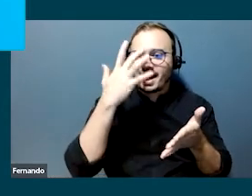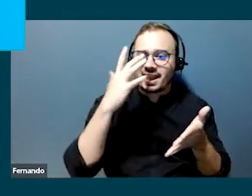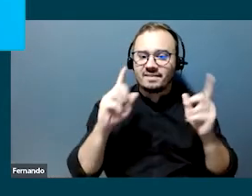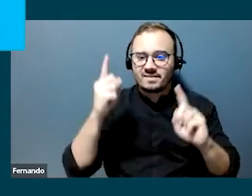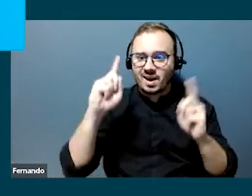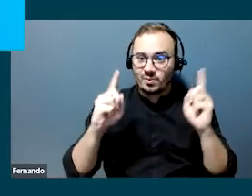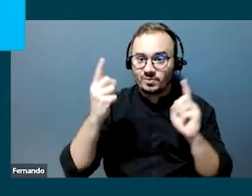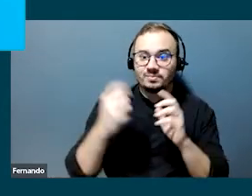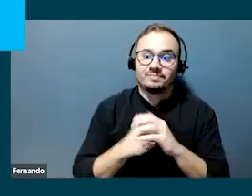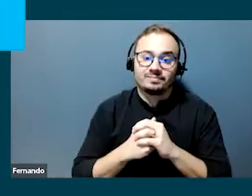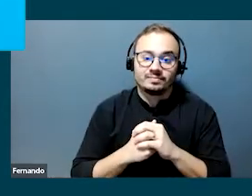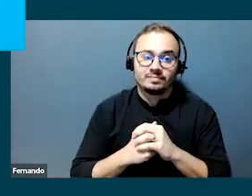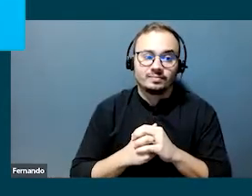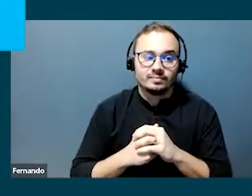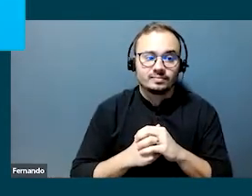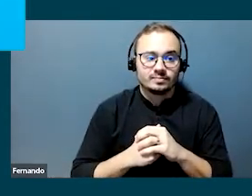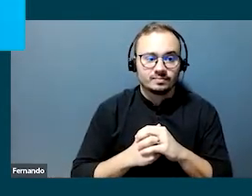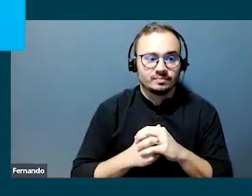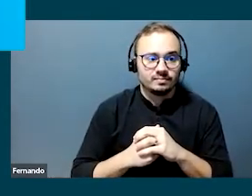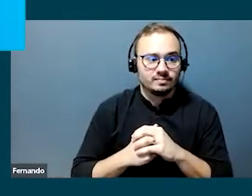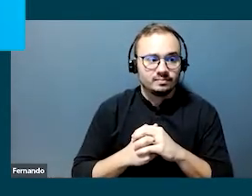pessoal.